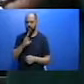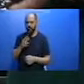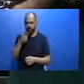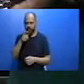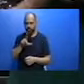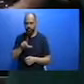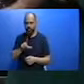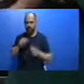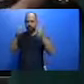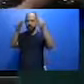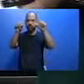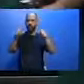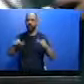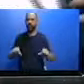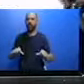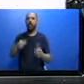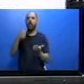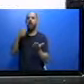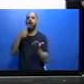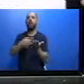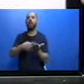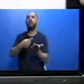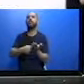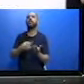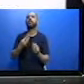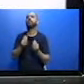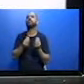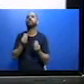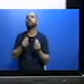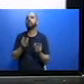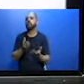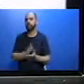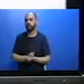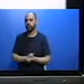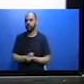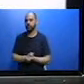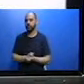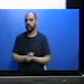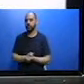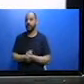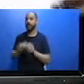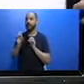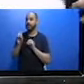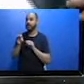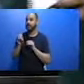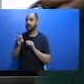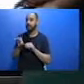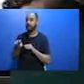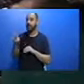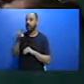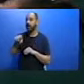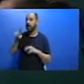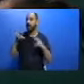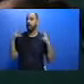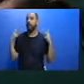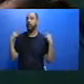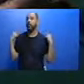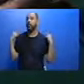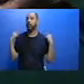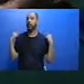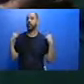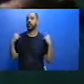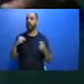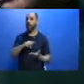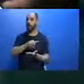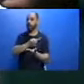que secretário está fazendo um acordo para que convencer o motoristas a fazer o quê ah ah